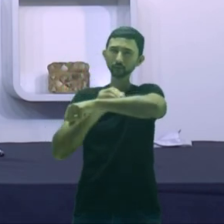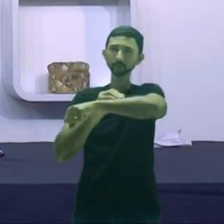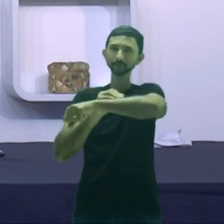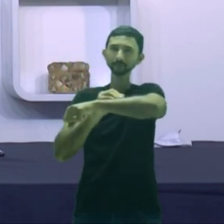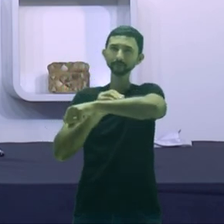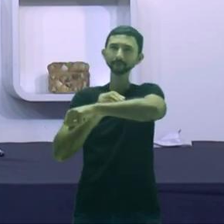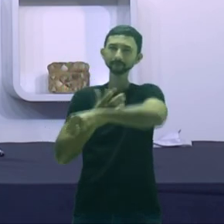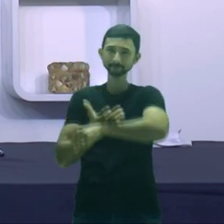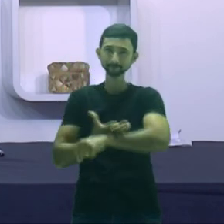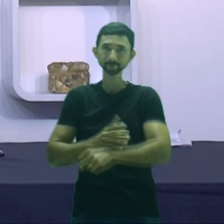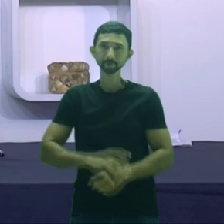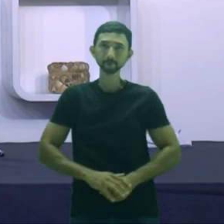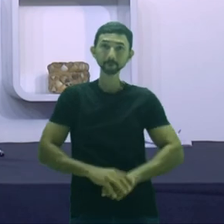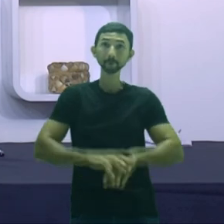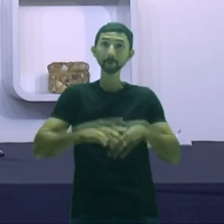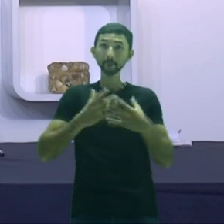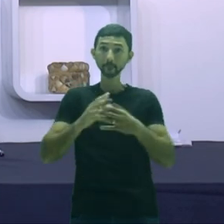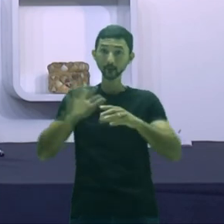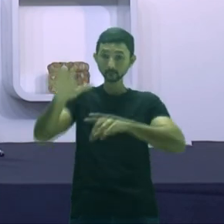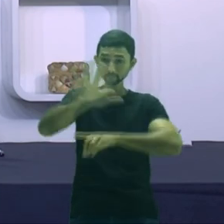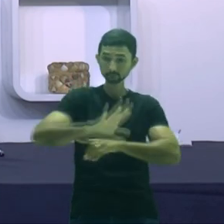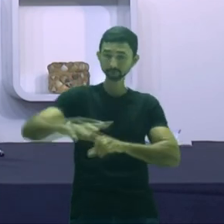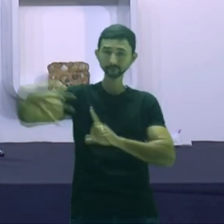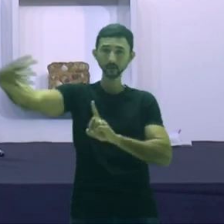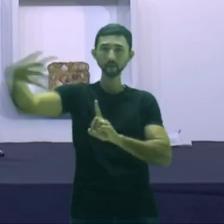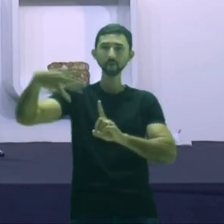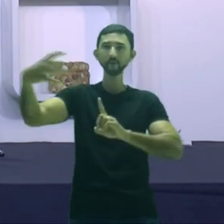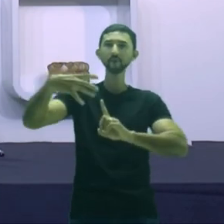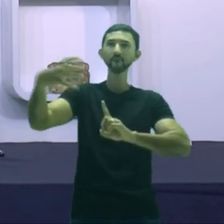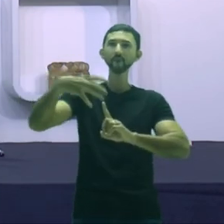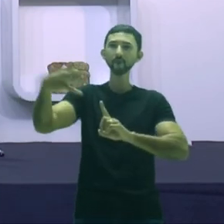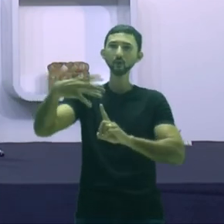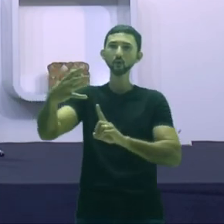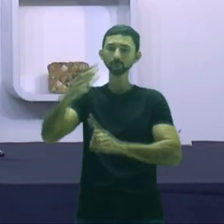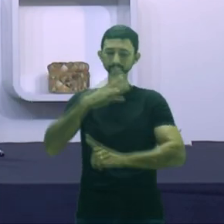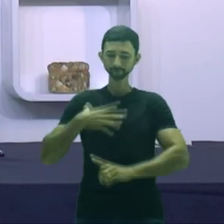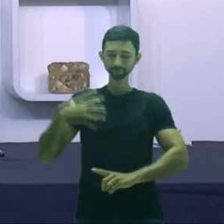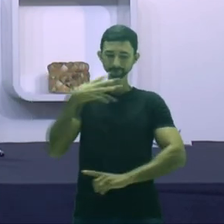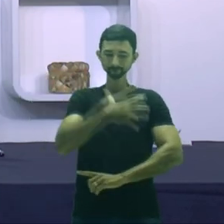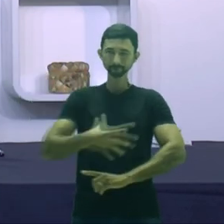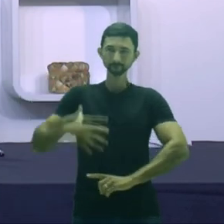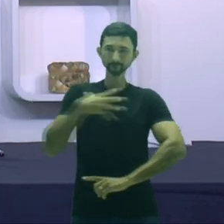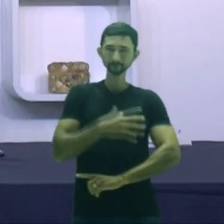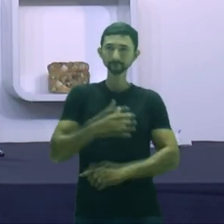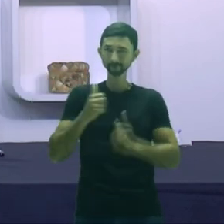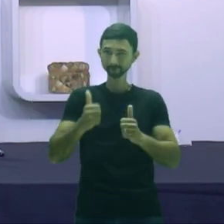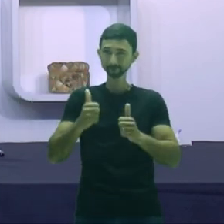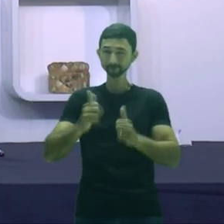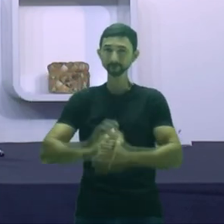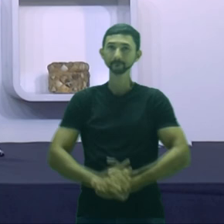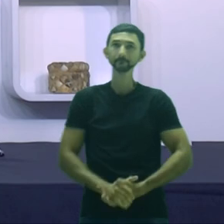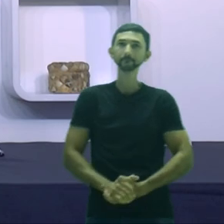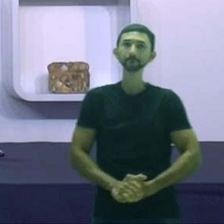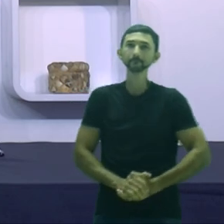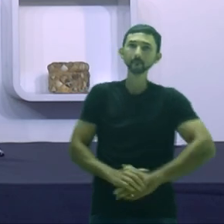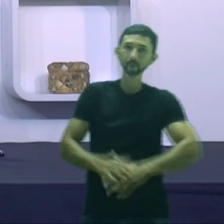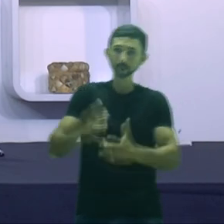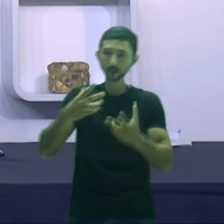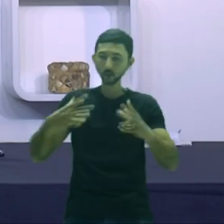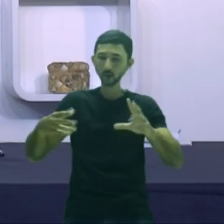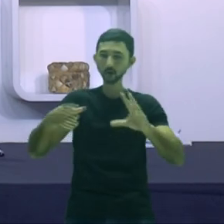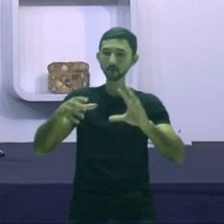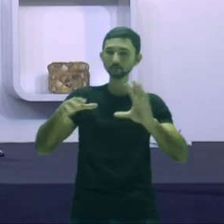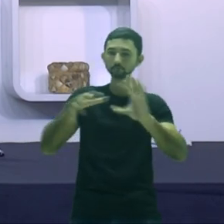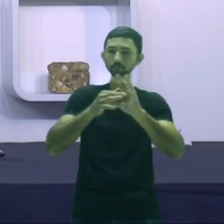Beleza? Então, justamente o meio influenciando na expressão do gene. Tranquilos? Então, a relação genótipo